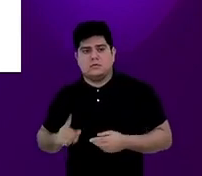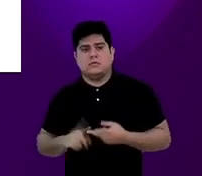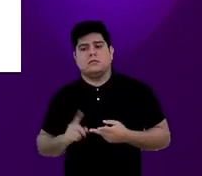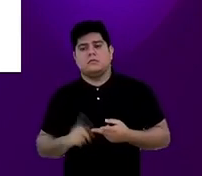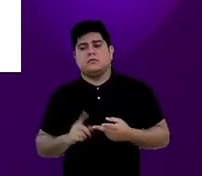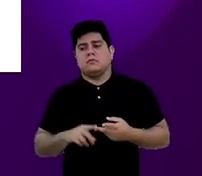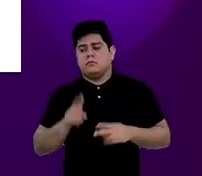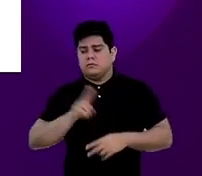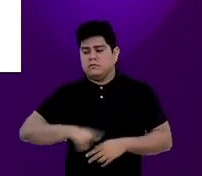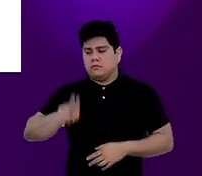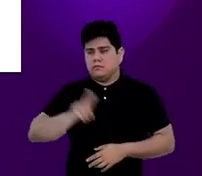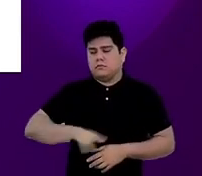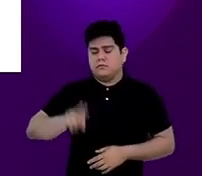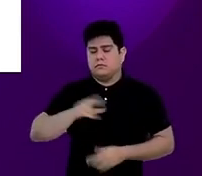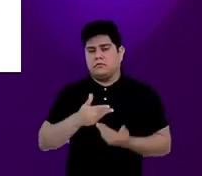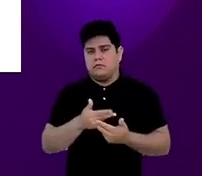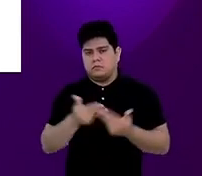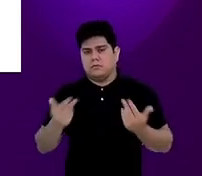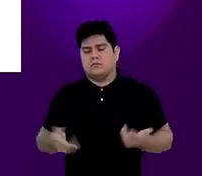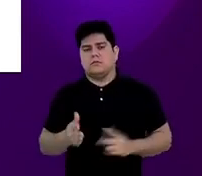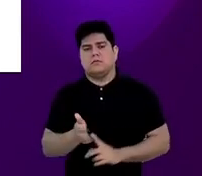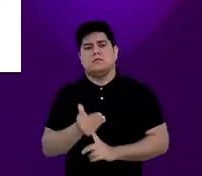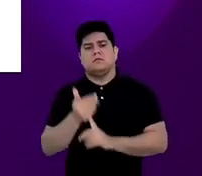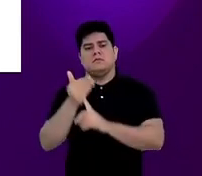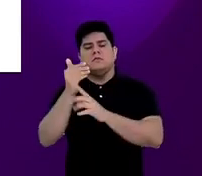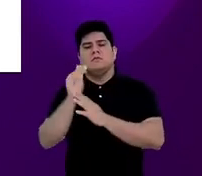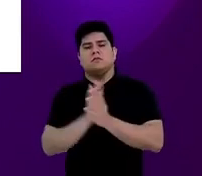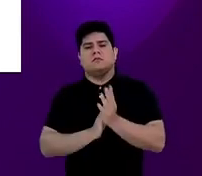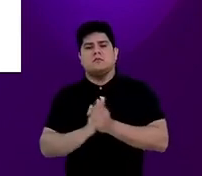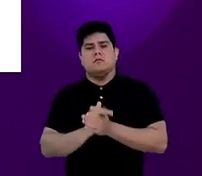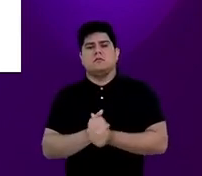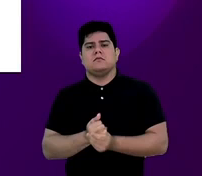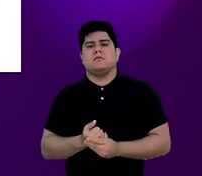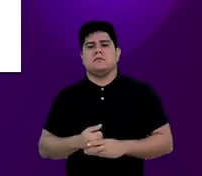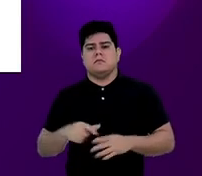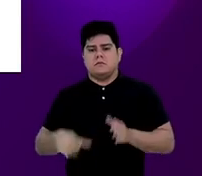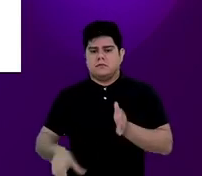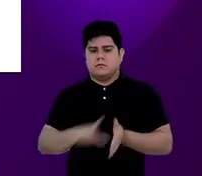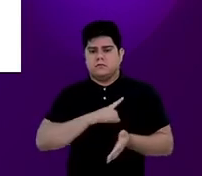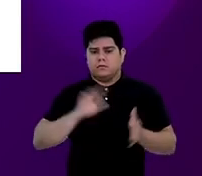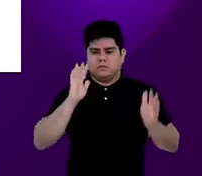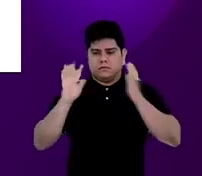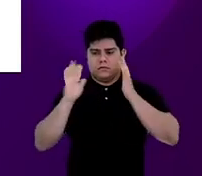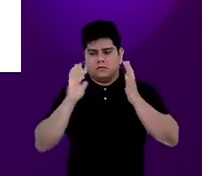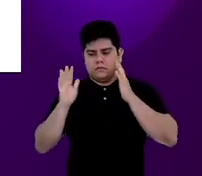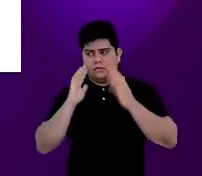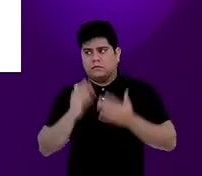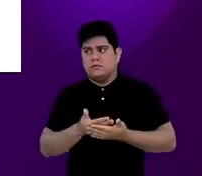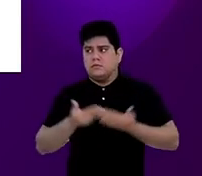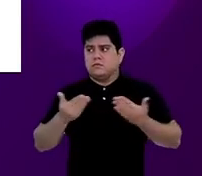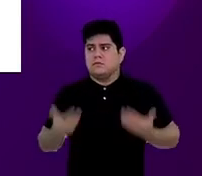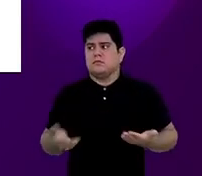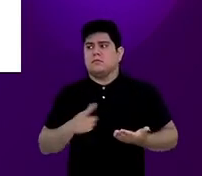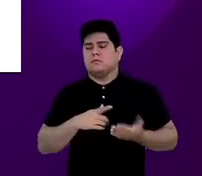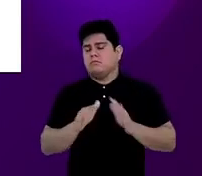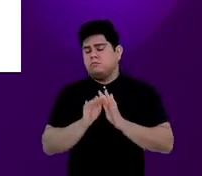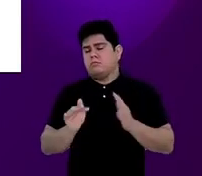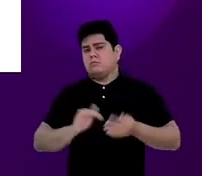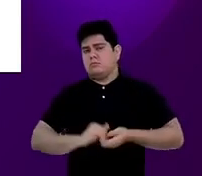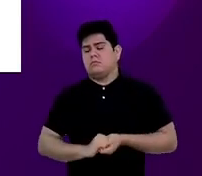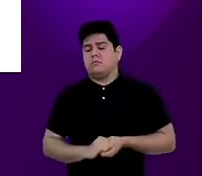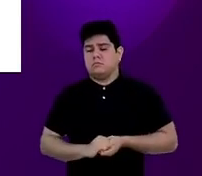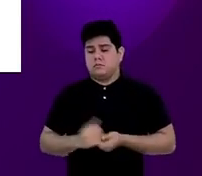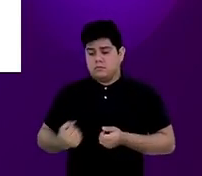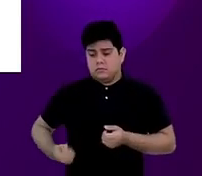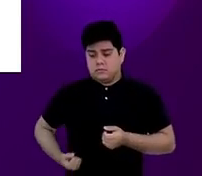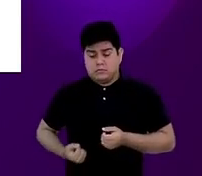usa essa tecnologia de planejamento versus ultrassom puro e simples. Então, o ultrassom